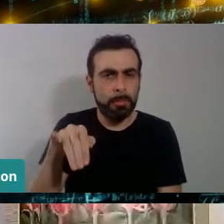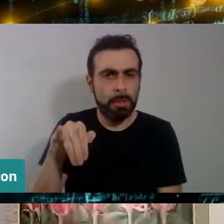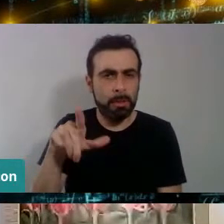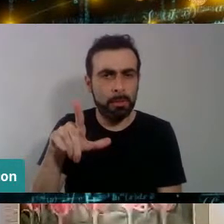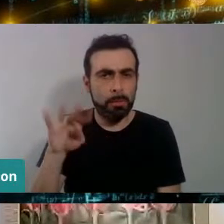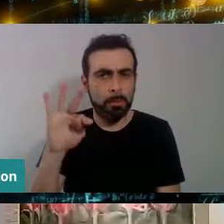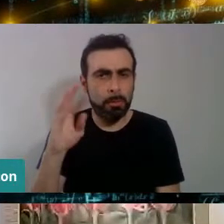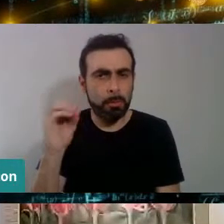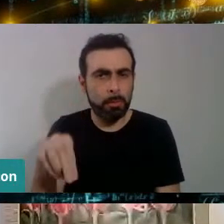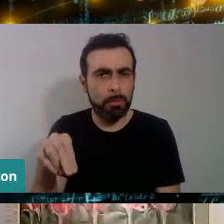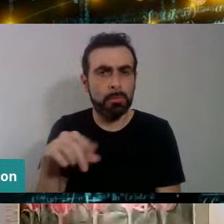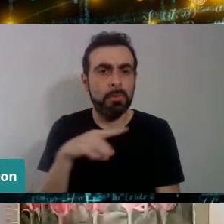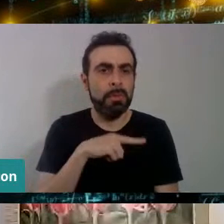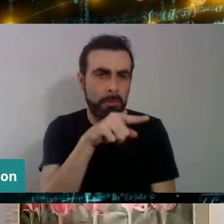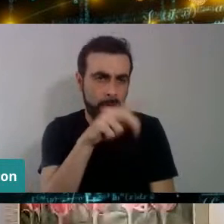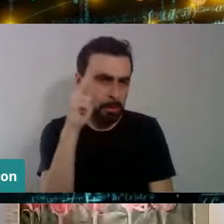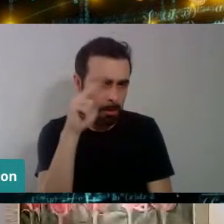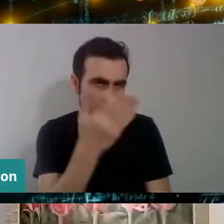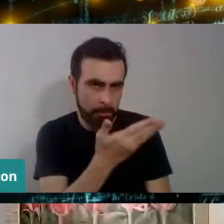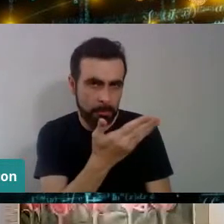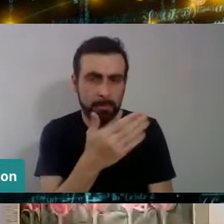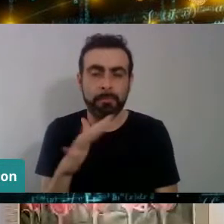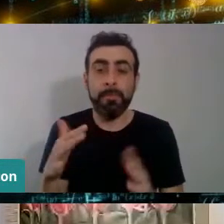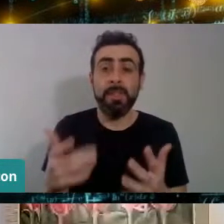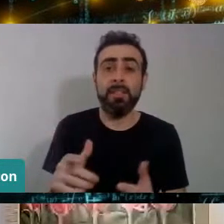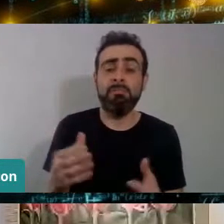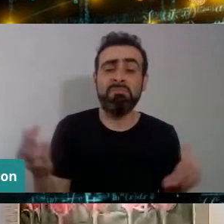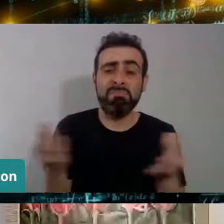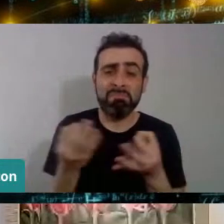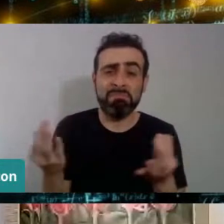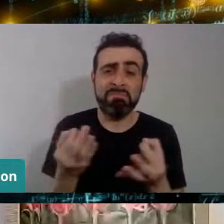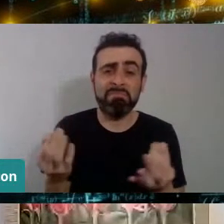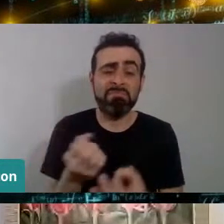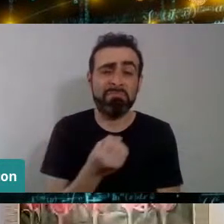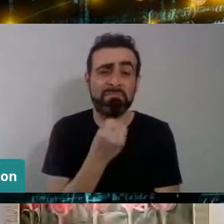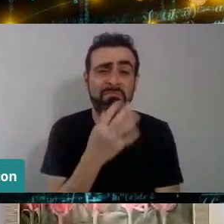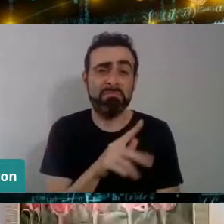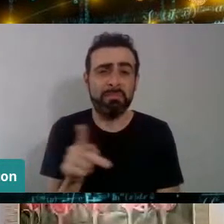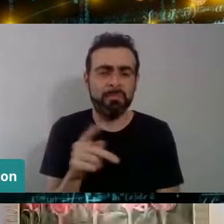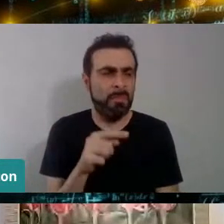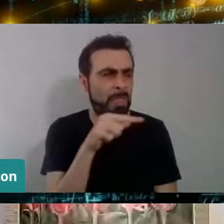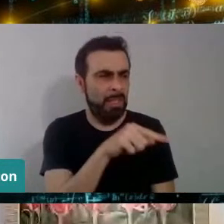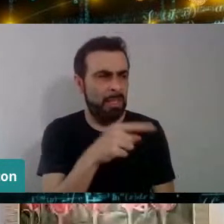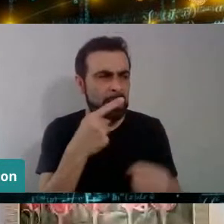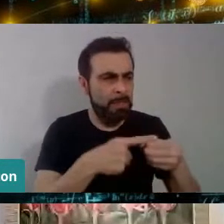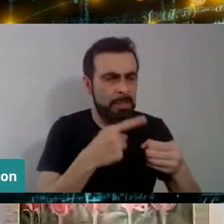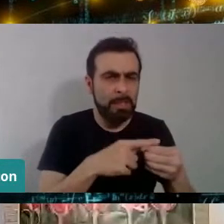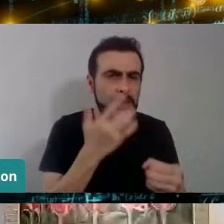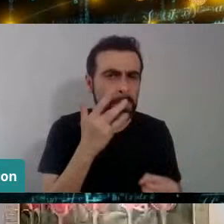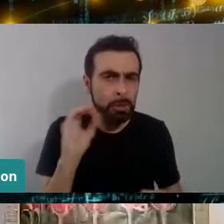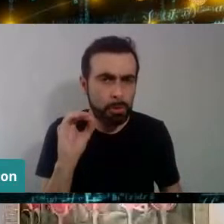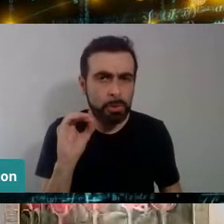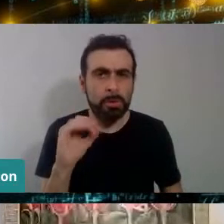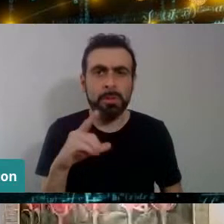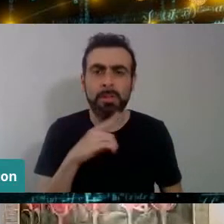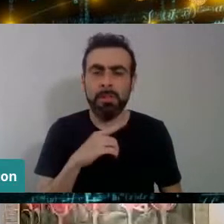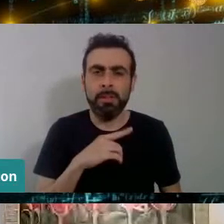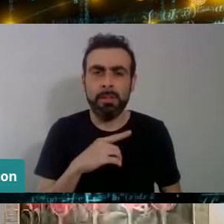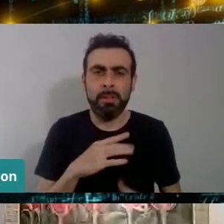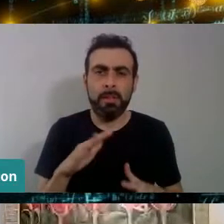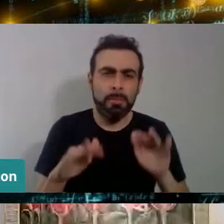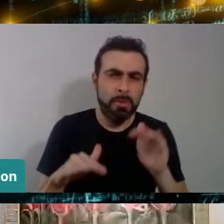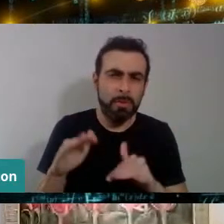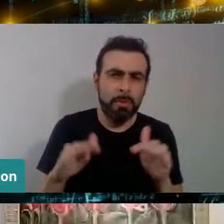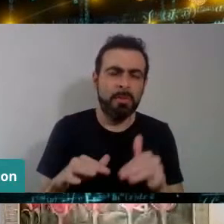amigo. Lembro sim. Muito bom, professor. Não tem, ele é de Ourinhos, muito amigo do Koga. Aos fins de semana, assim,